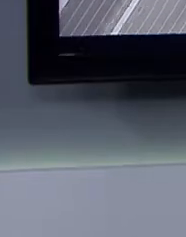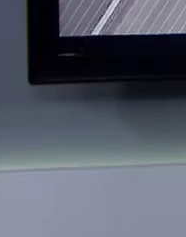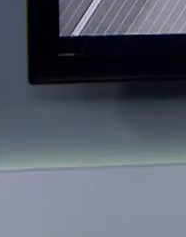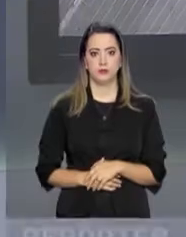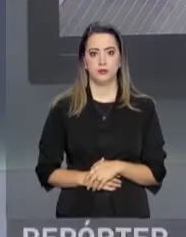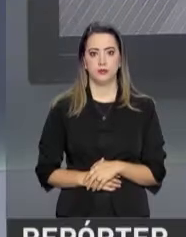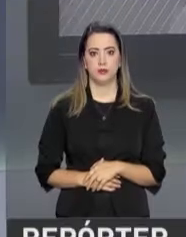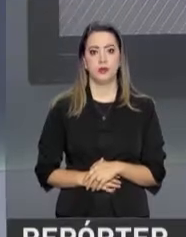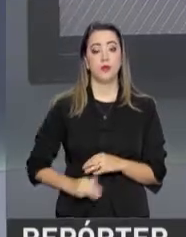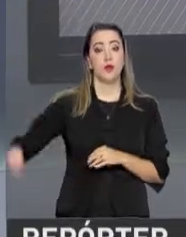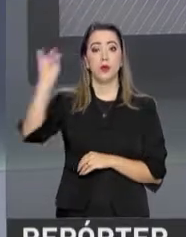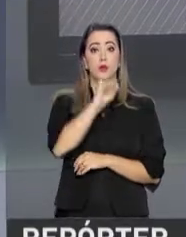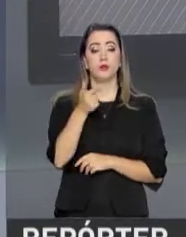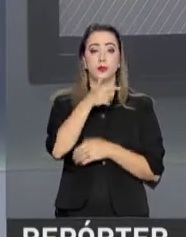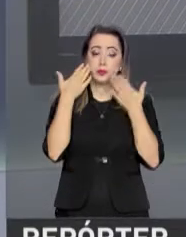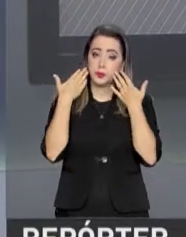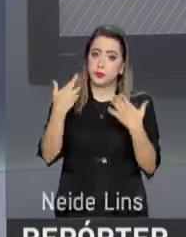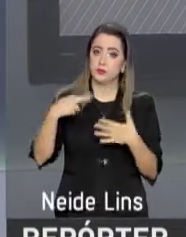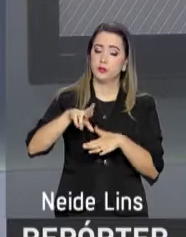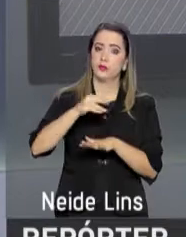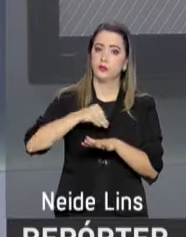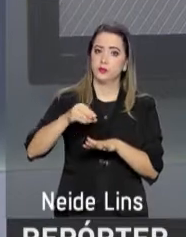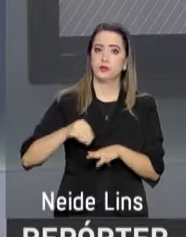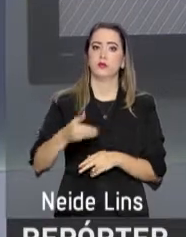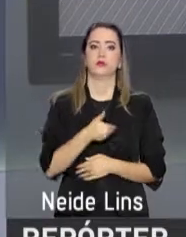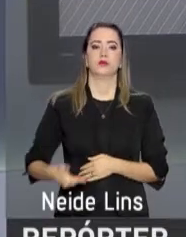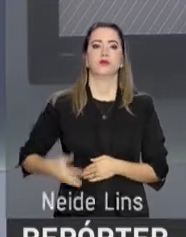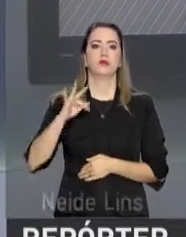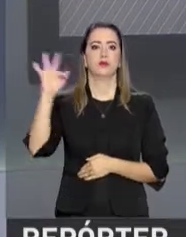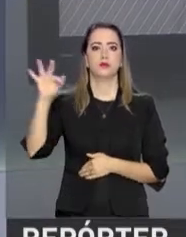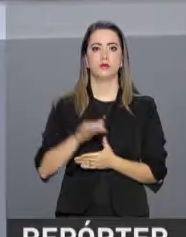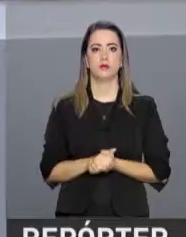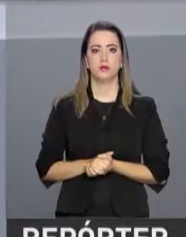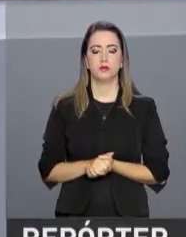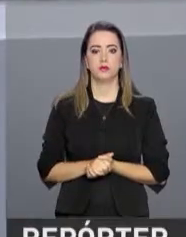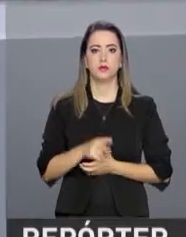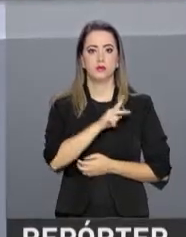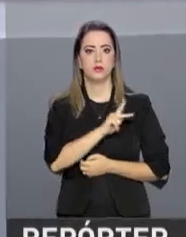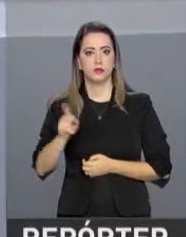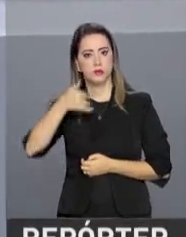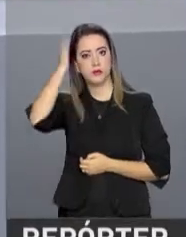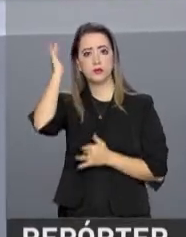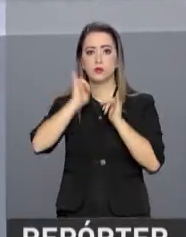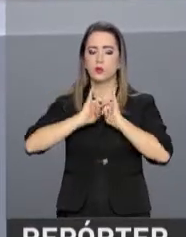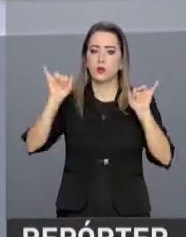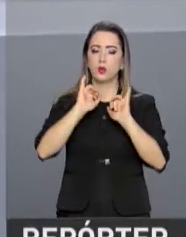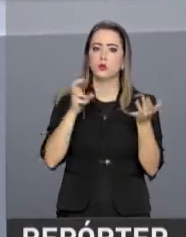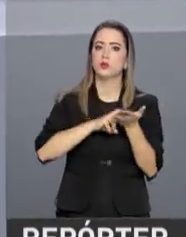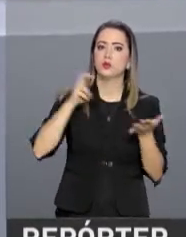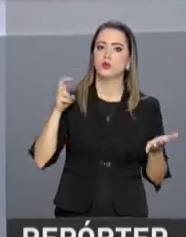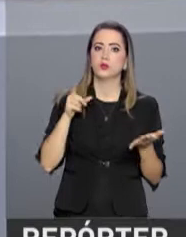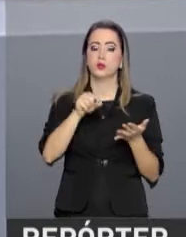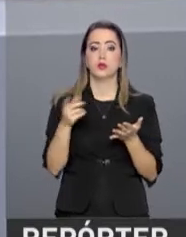olá estamos de volta com o repórter nbr as notícias do governo federal o presidente michel temer anunciou na manhã